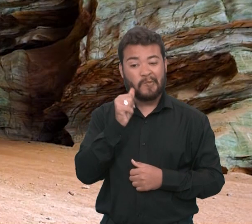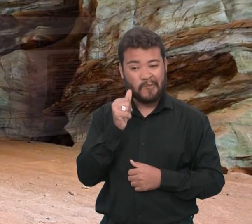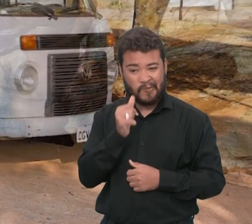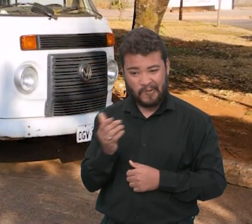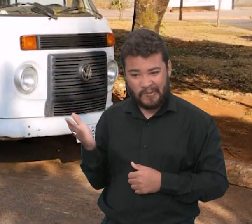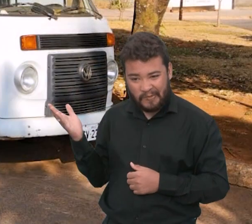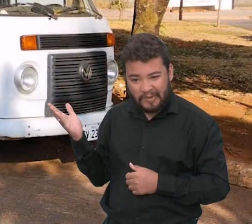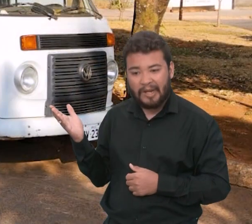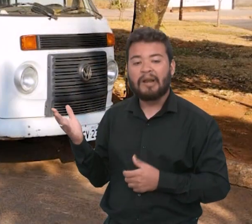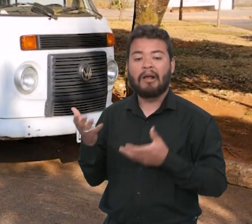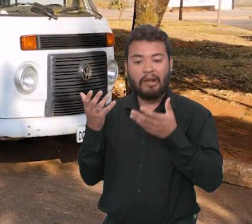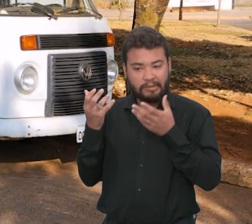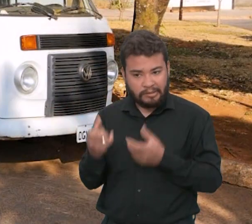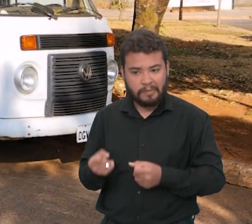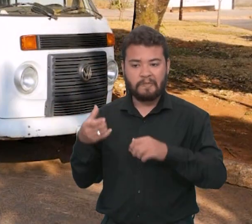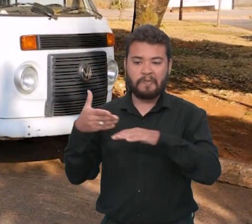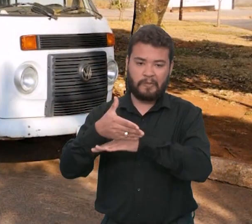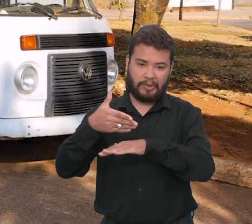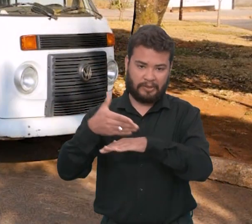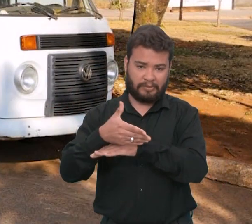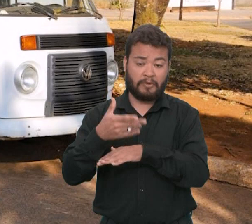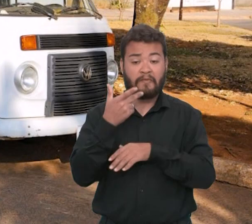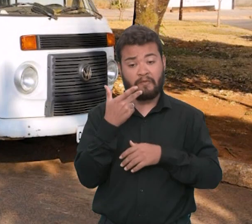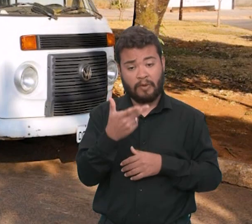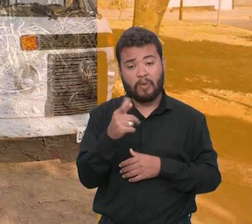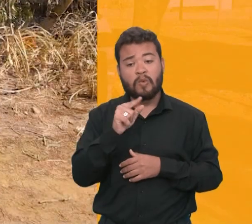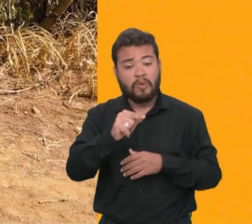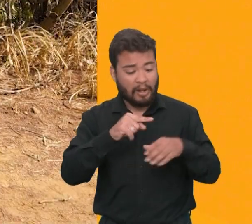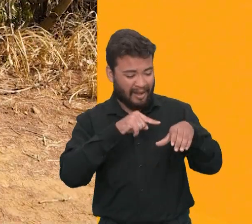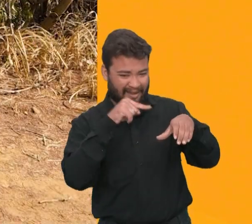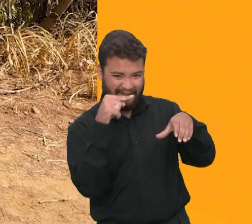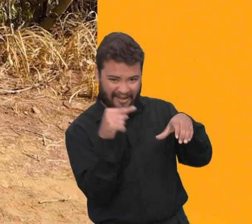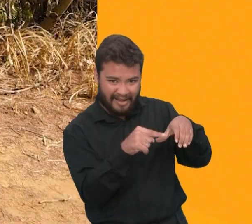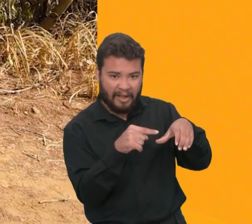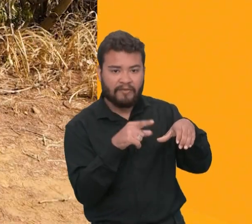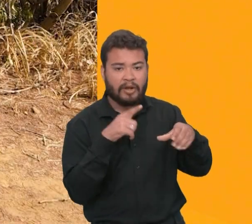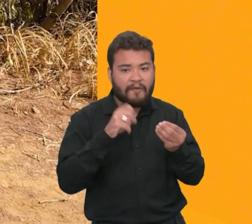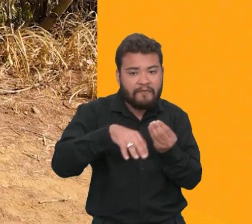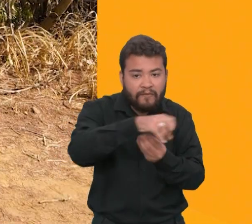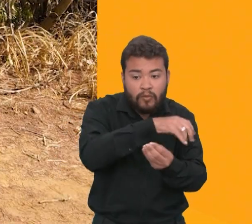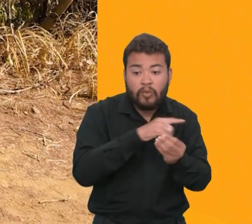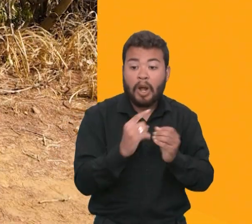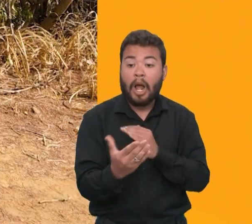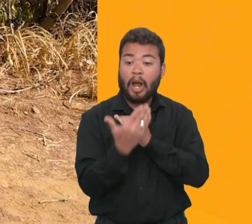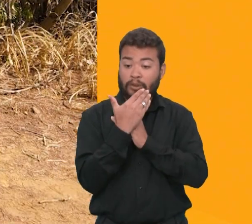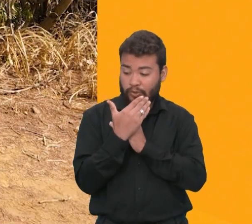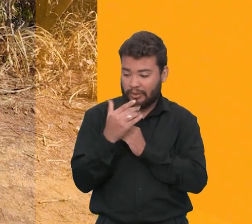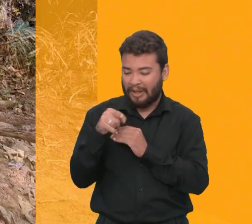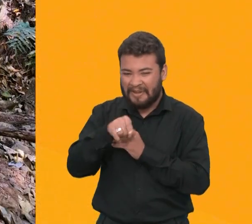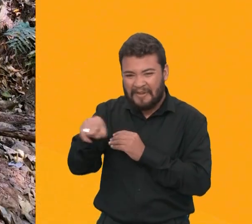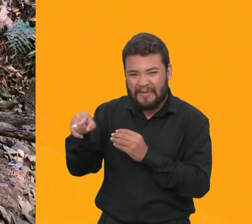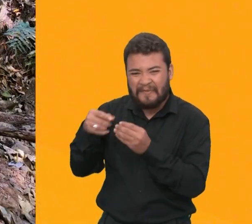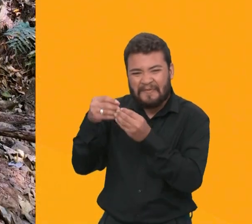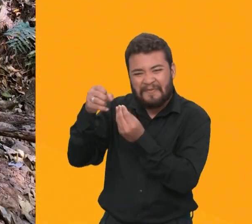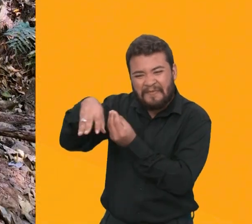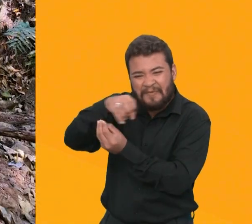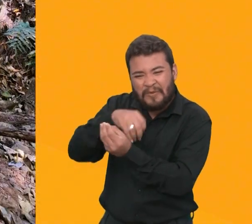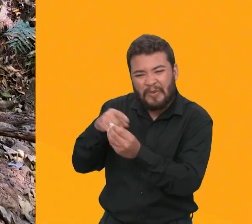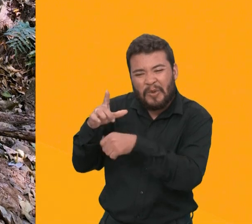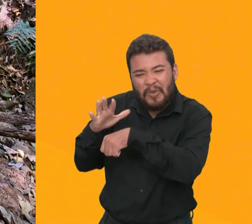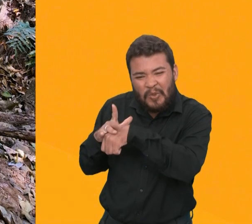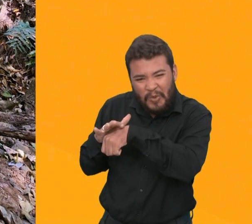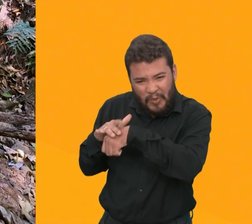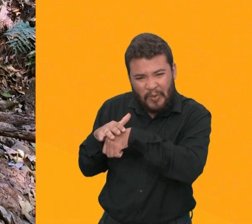colocou-se à disposição. Jadson, vamos usar os fungos das cavernas para tentar inibir o crescimento desses fungos que estão causando doenças aqui